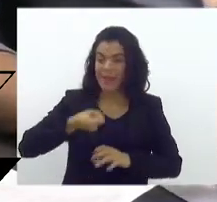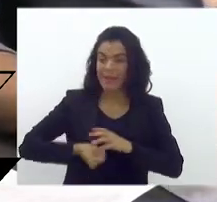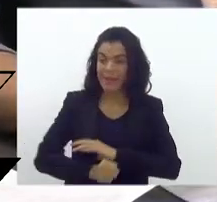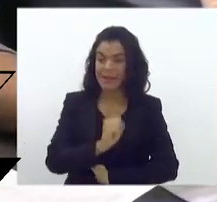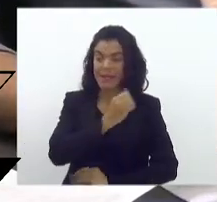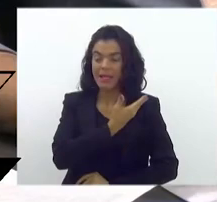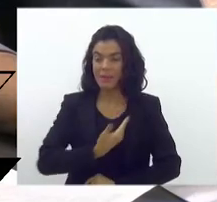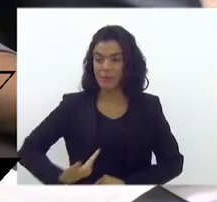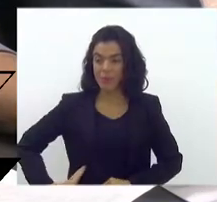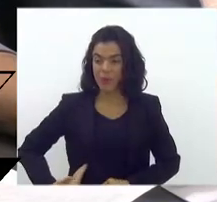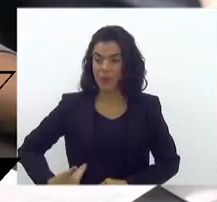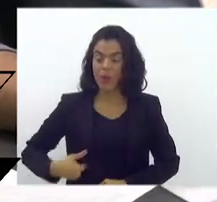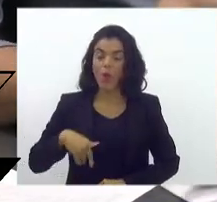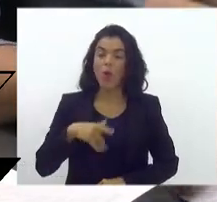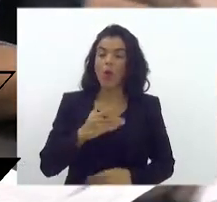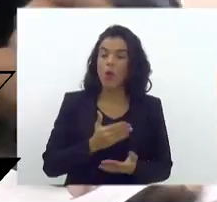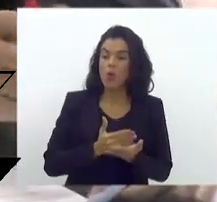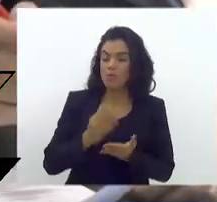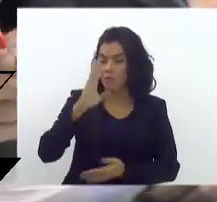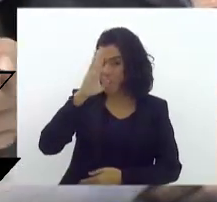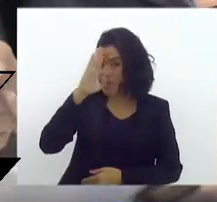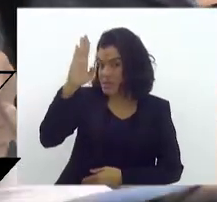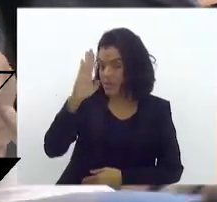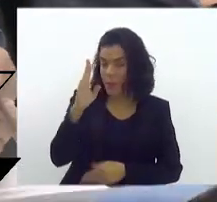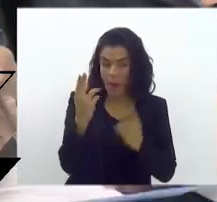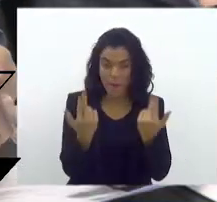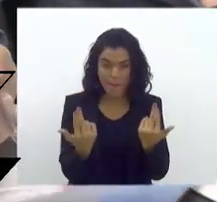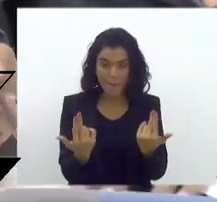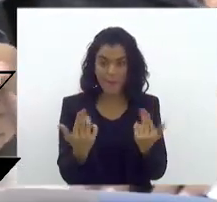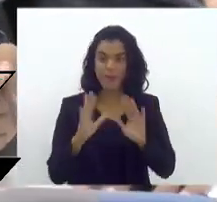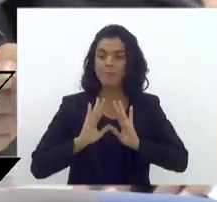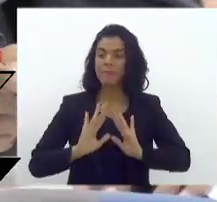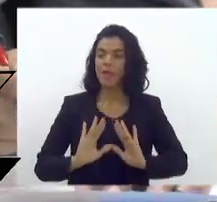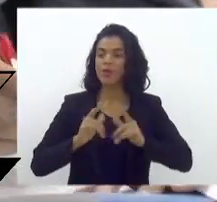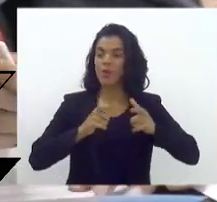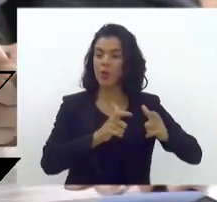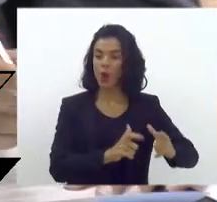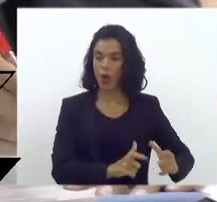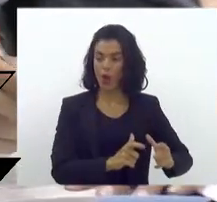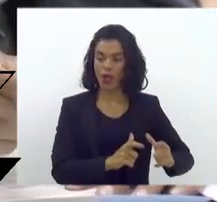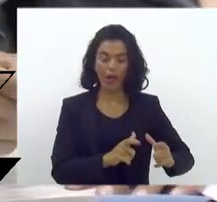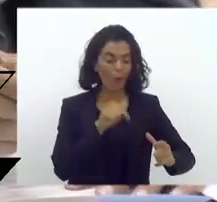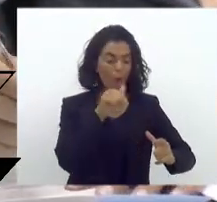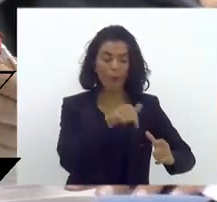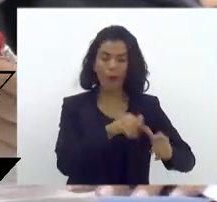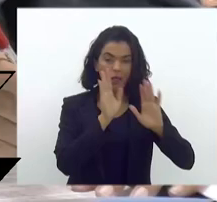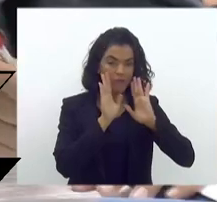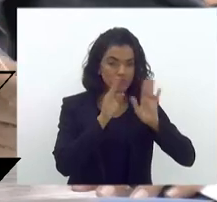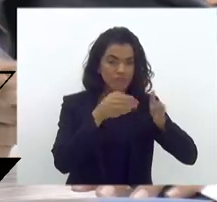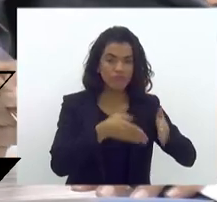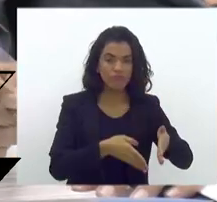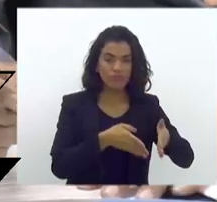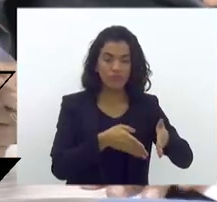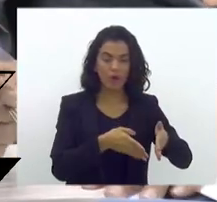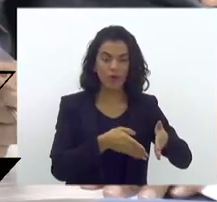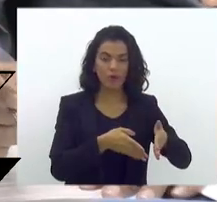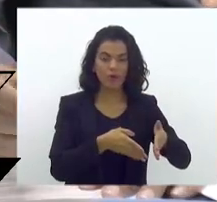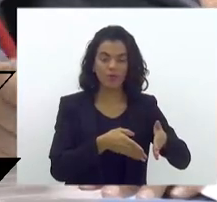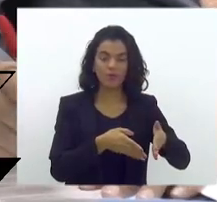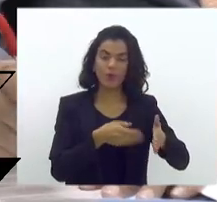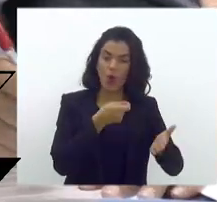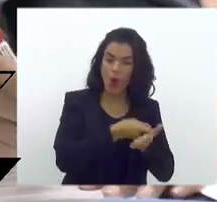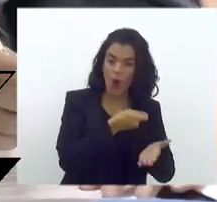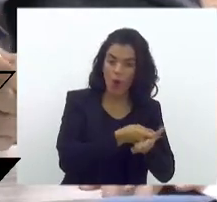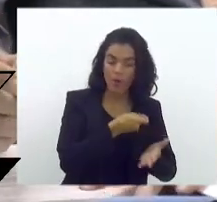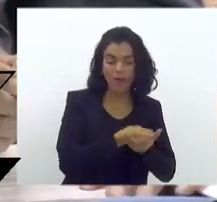públicas, quer dizer... O princípio é o mesmo, mas o local que ela quer que essa permanência seja